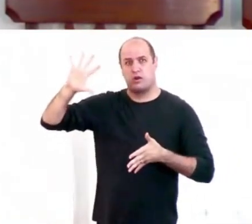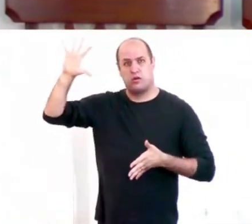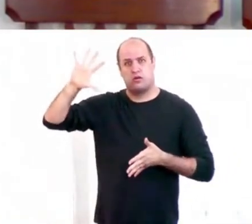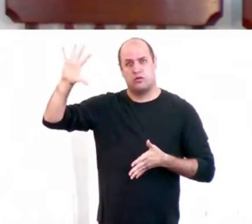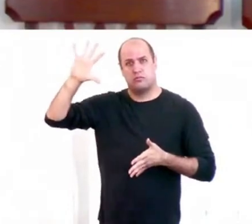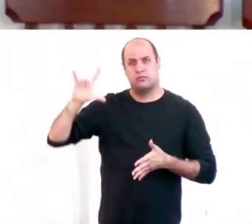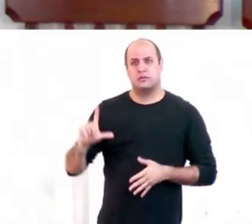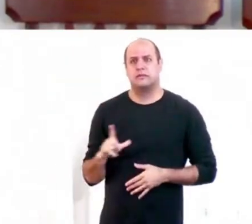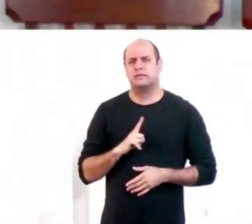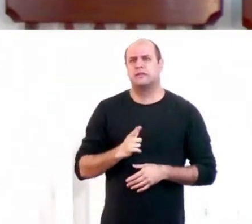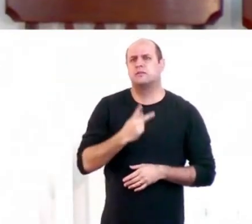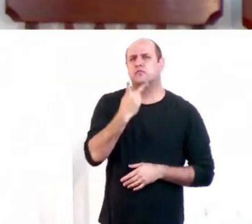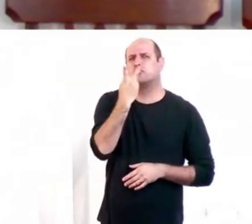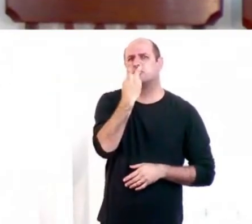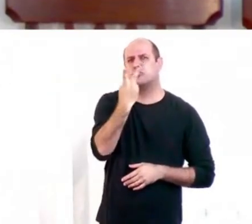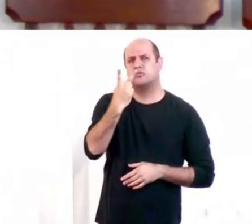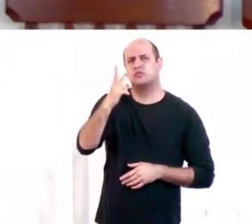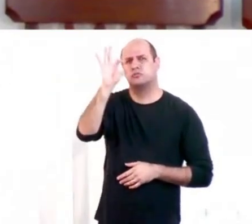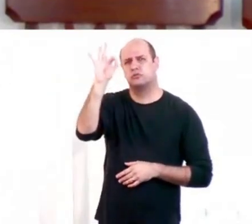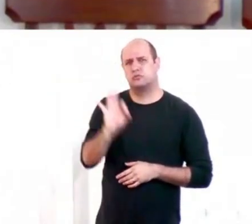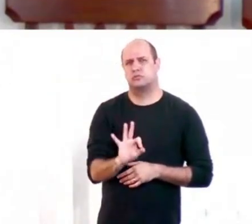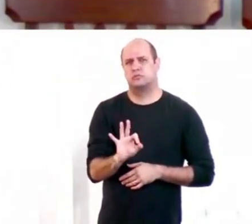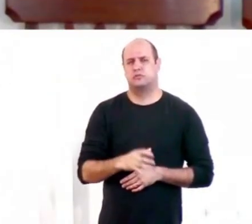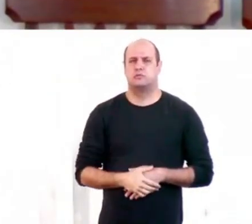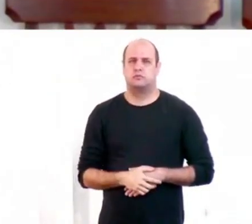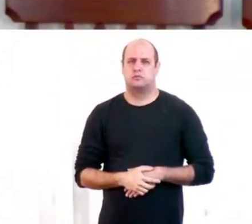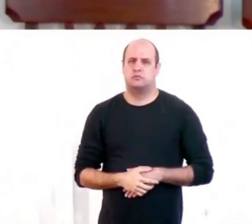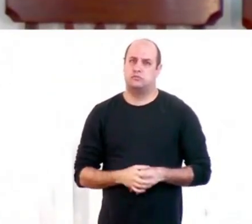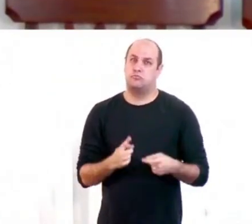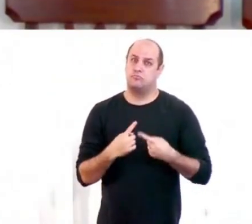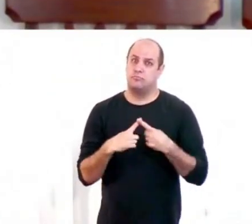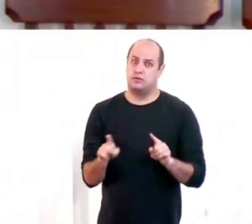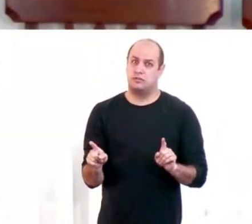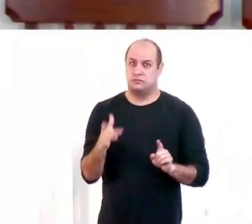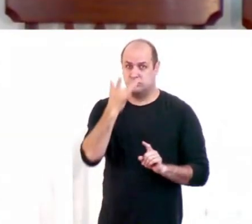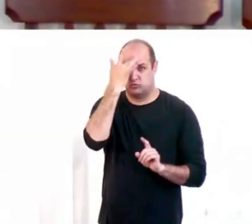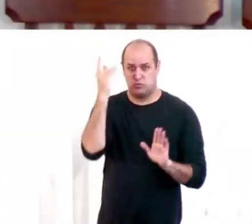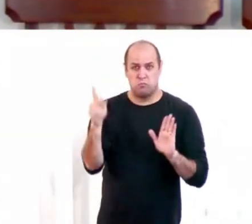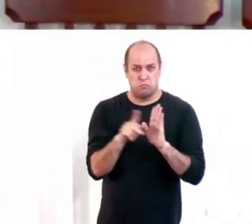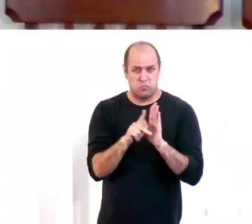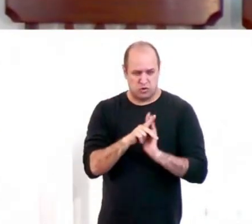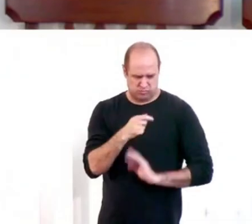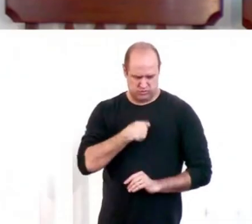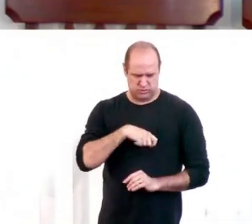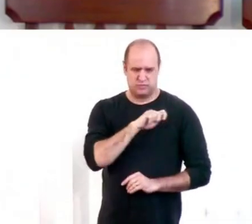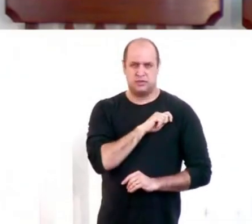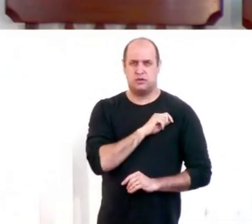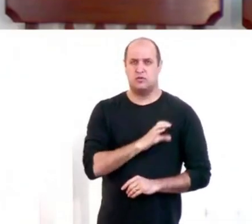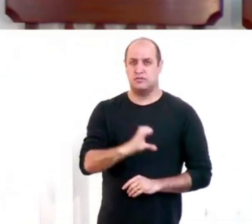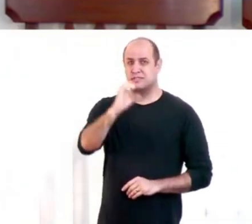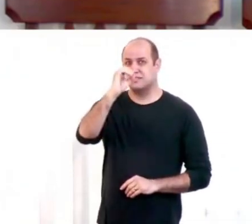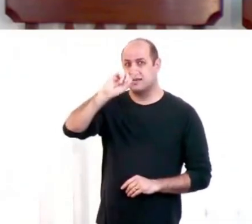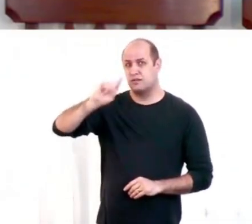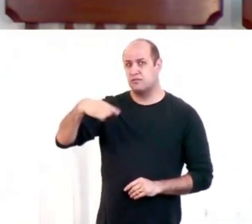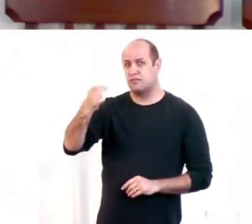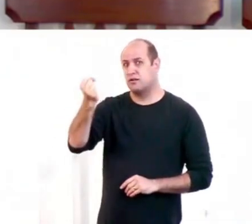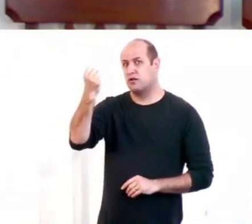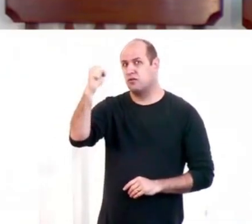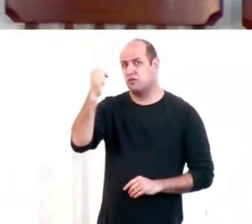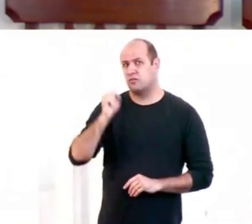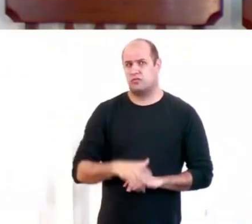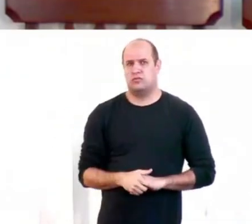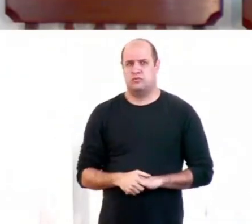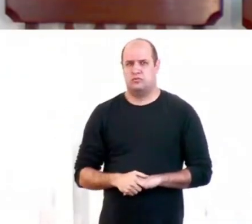torno de 2%, mas os espanhóis 0,8%. Um país que o número